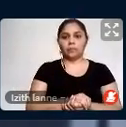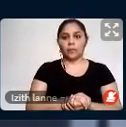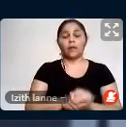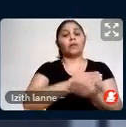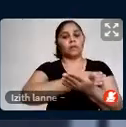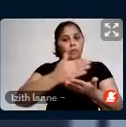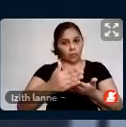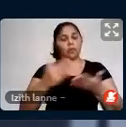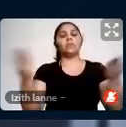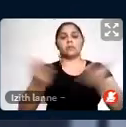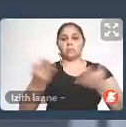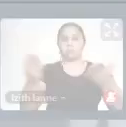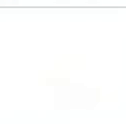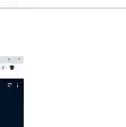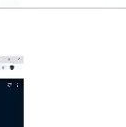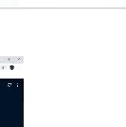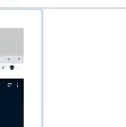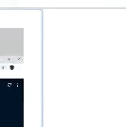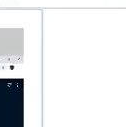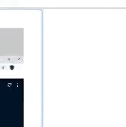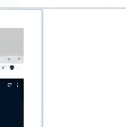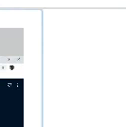Daremos início agora ao sorteio.